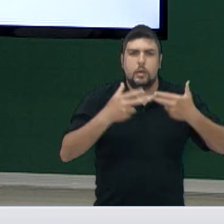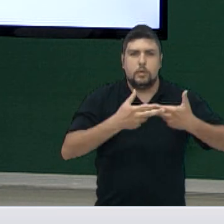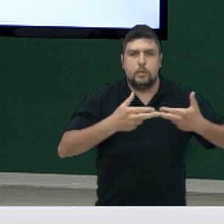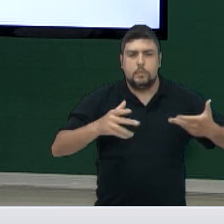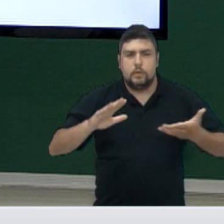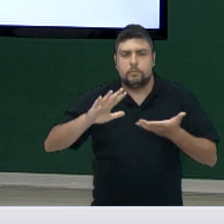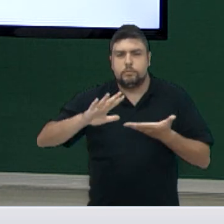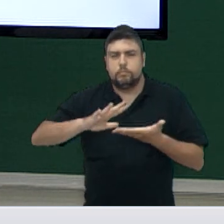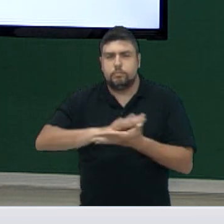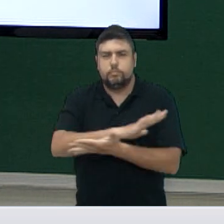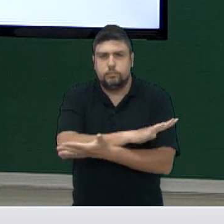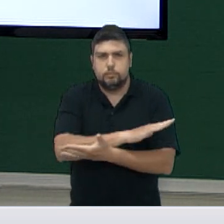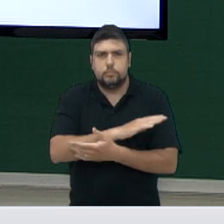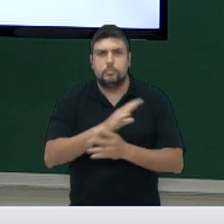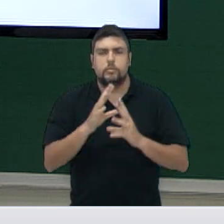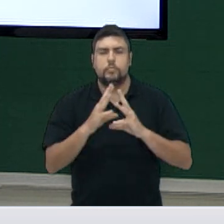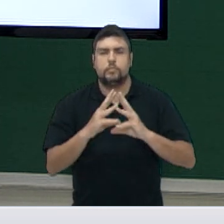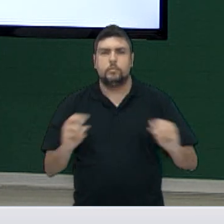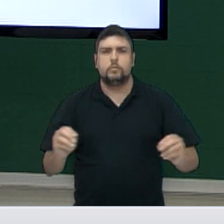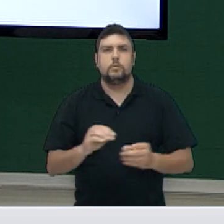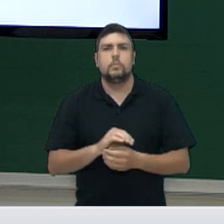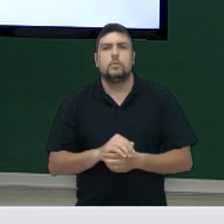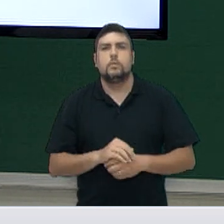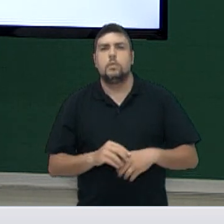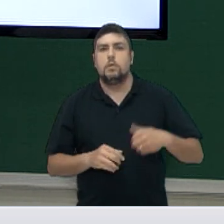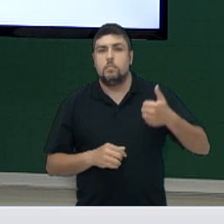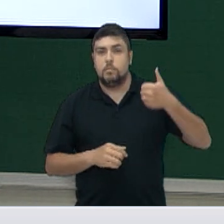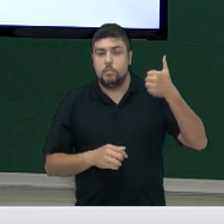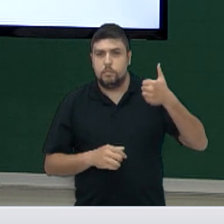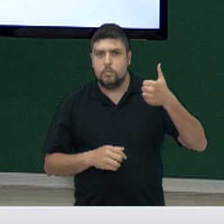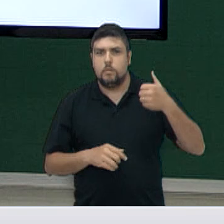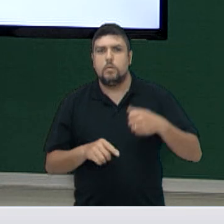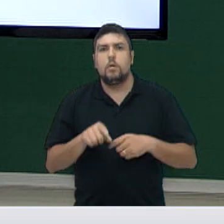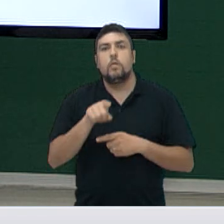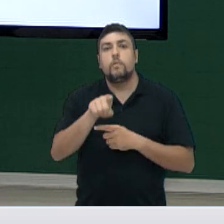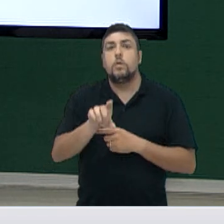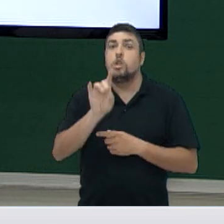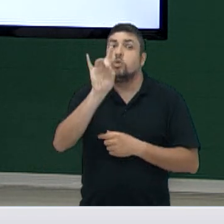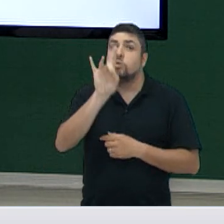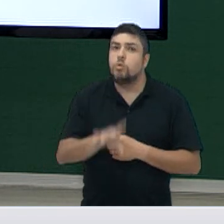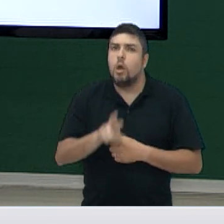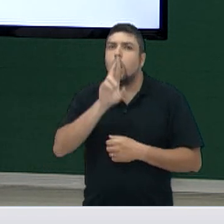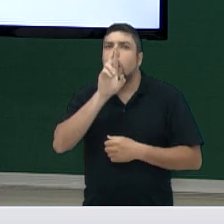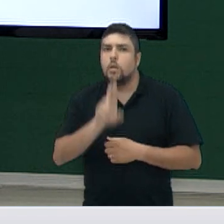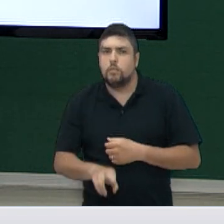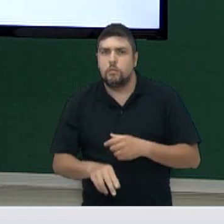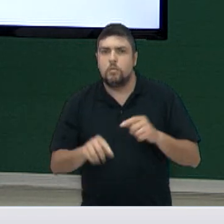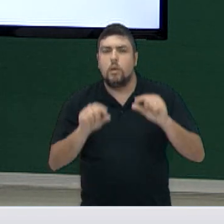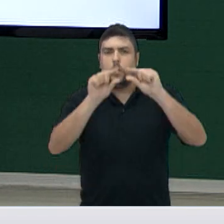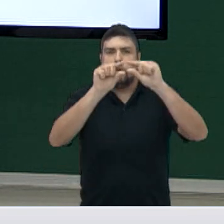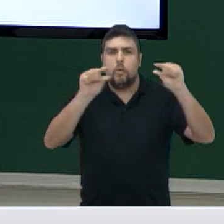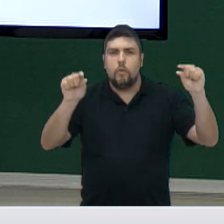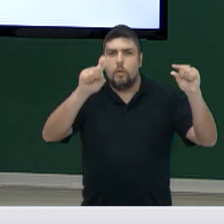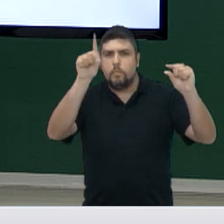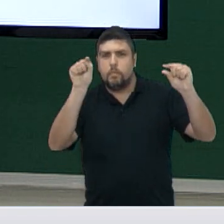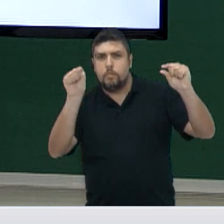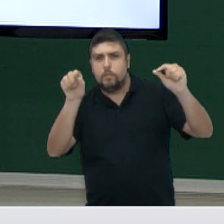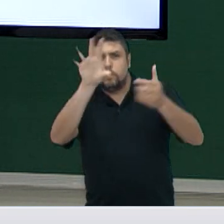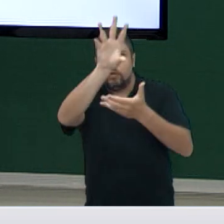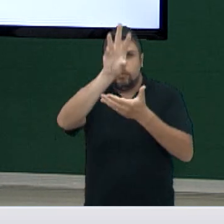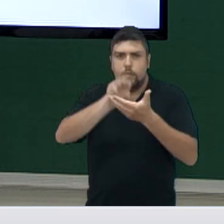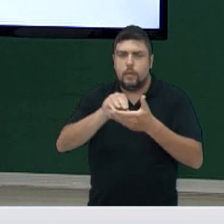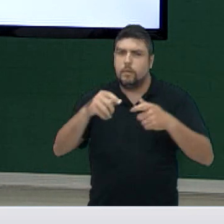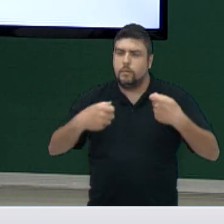nosso primeiro exercício. Você só vai responder no seu caderno, você não precisa copiar a pergunta, tá